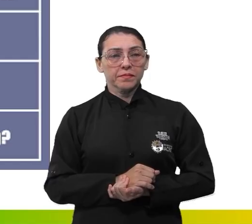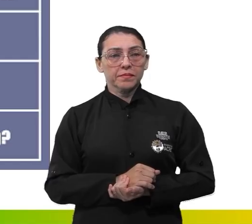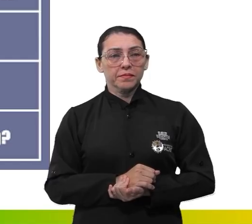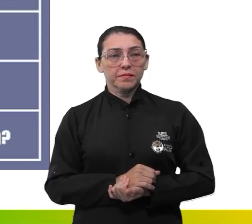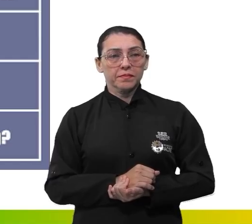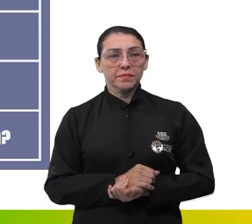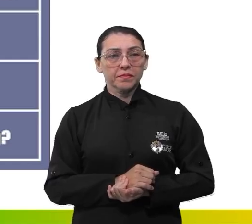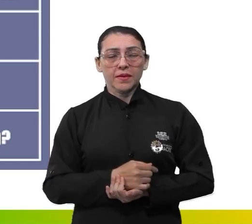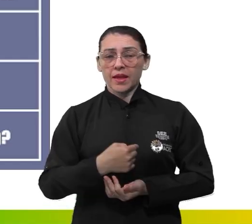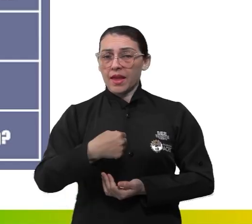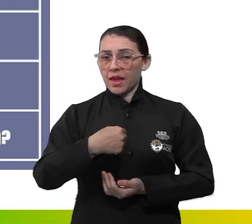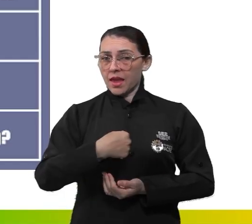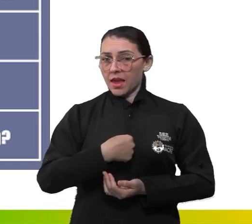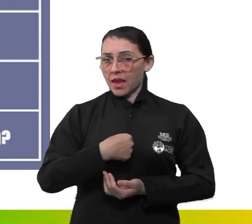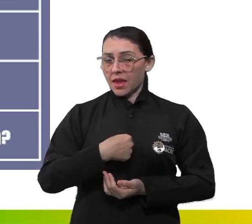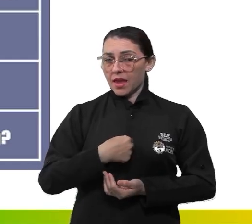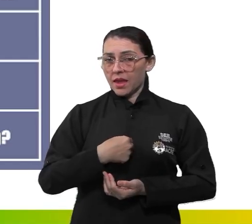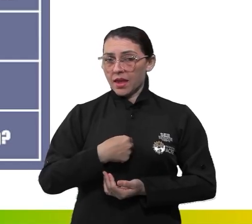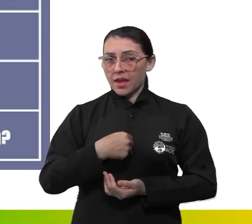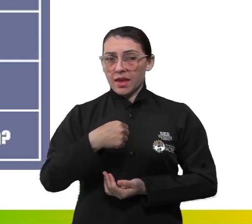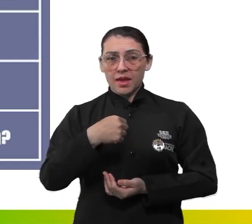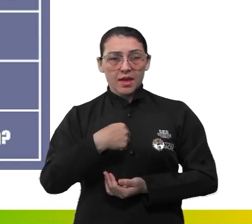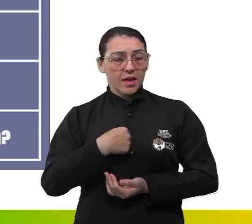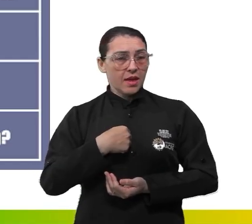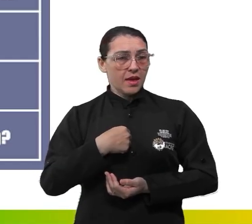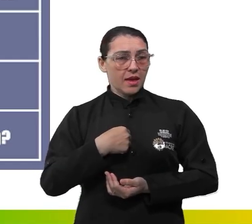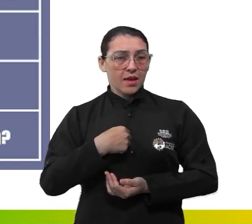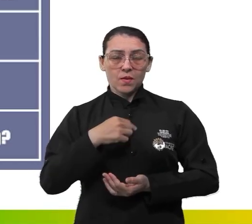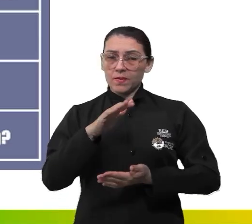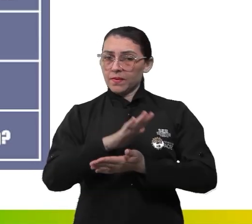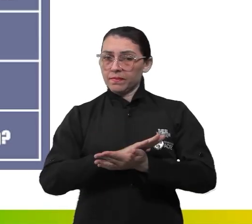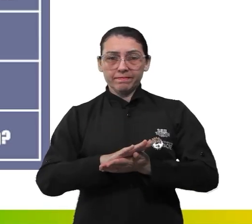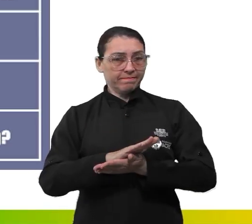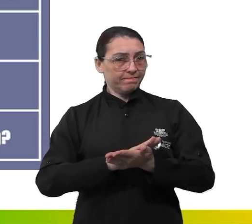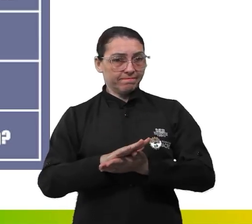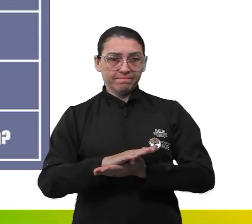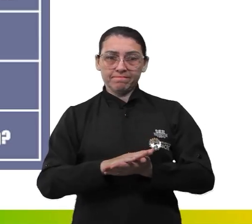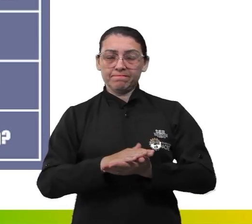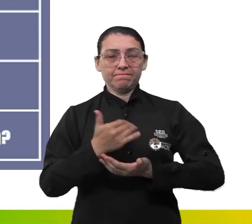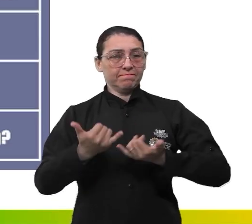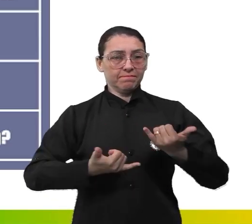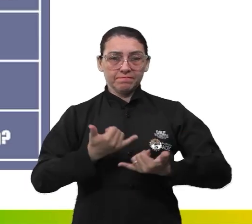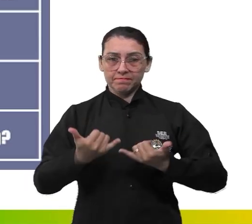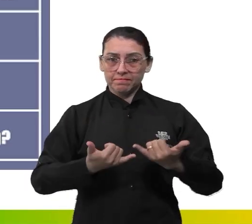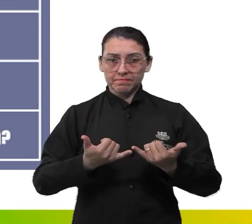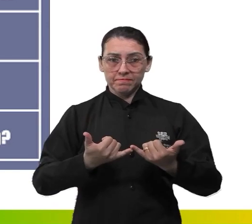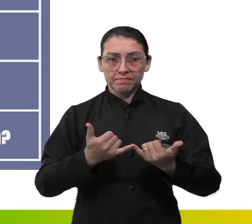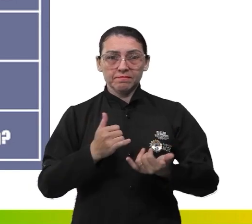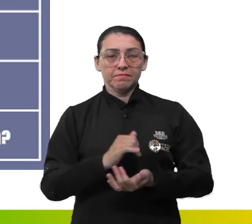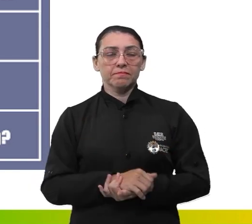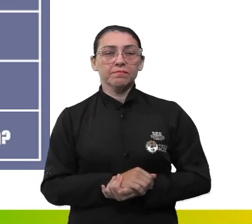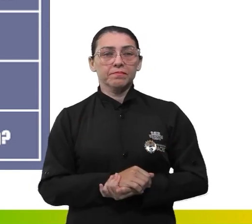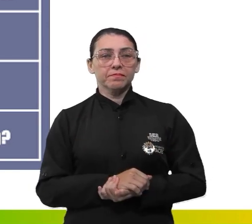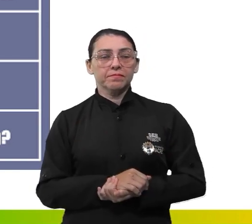Negative, nós temos aqui I am not playing, eu não estou jogando ou brincando, na